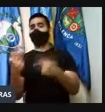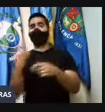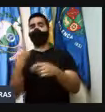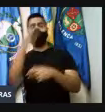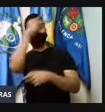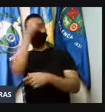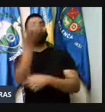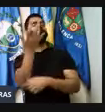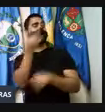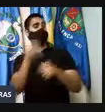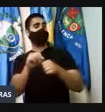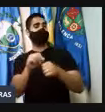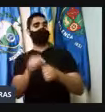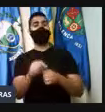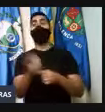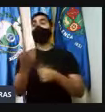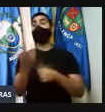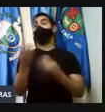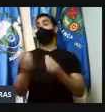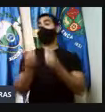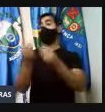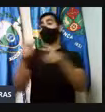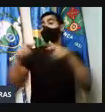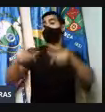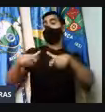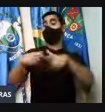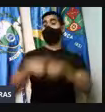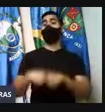prefeito quer fazer. Ele quer ceder alguns espaços,